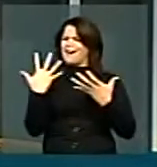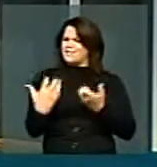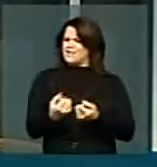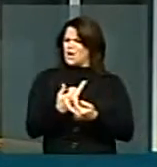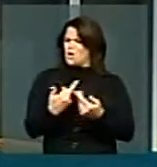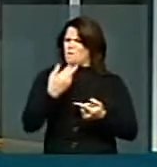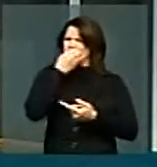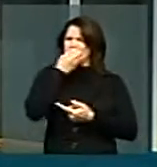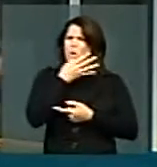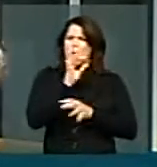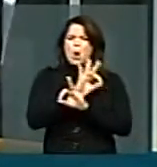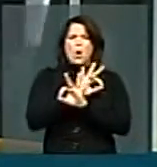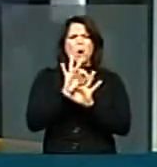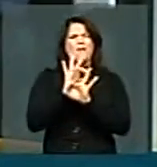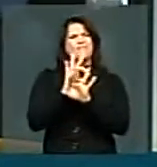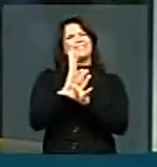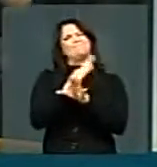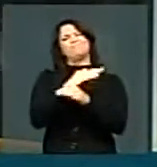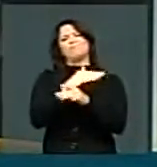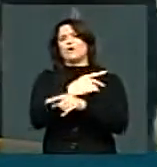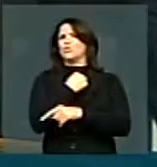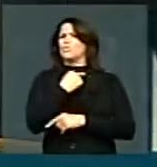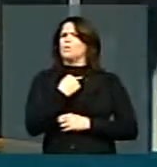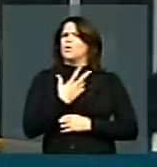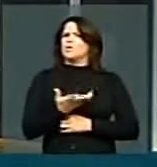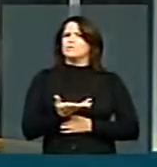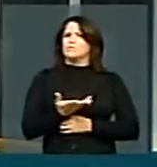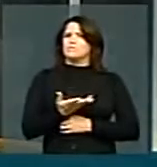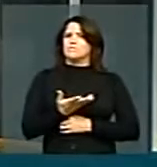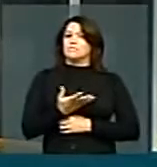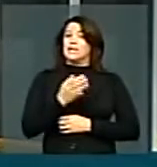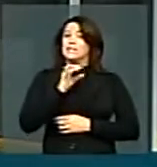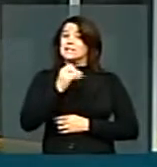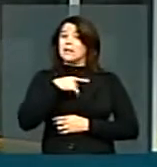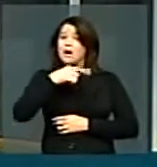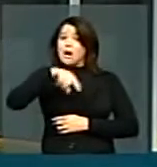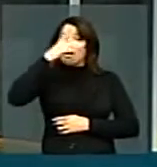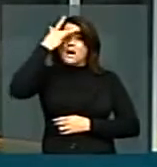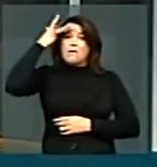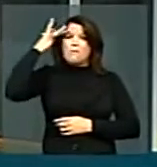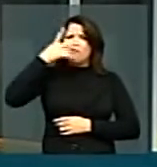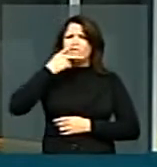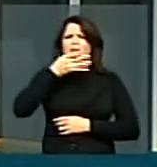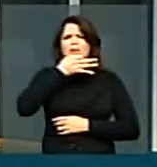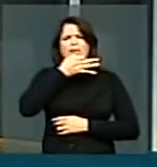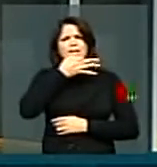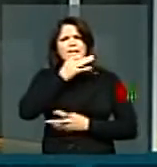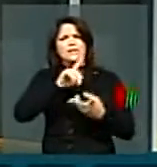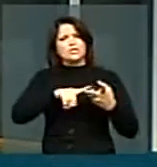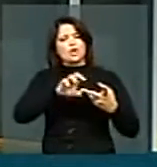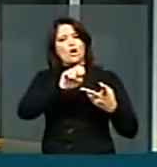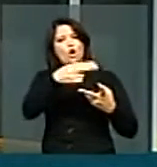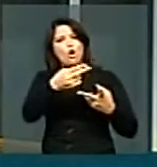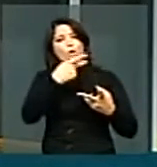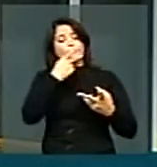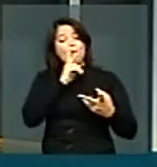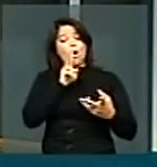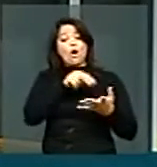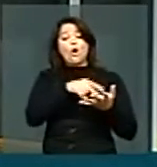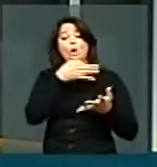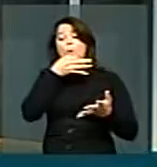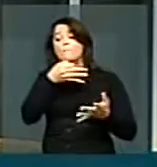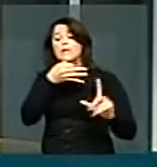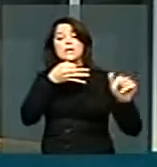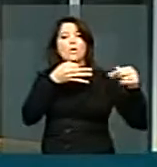razoável. Independente da minha posição, em determinado momento histórico, ser crítica em relação ao posicionamento